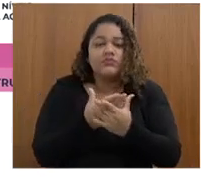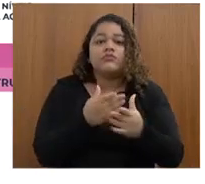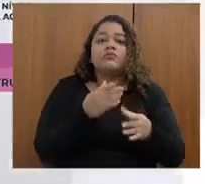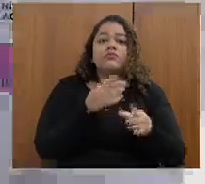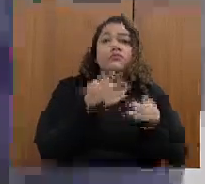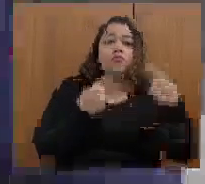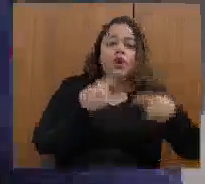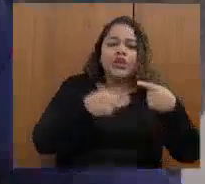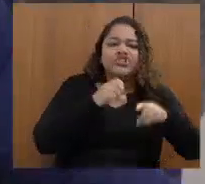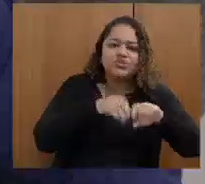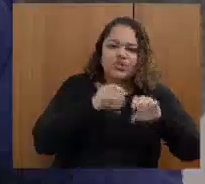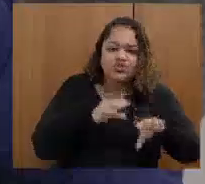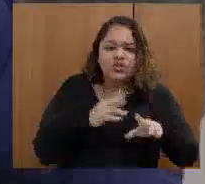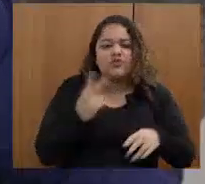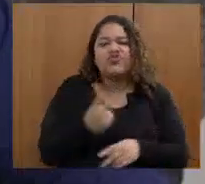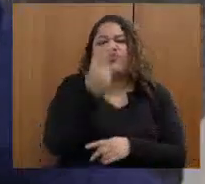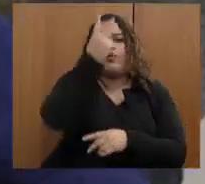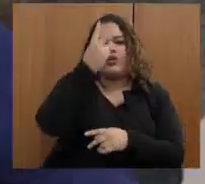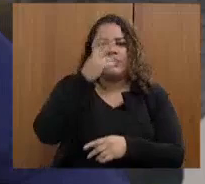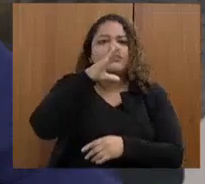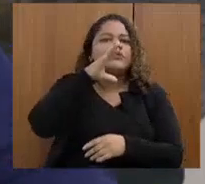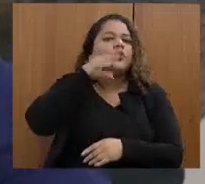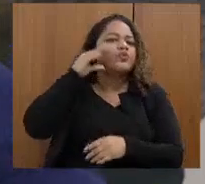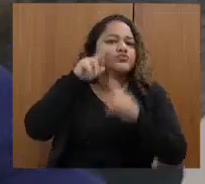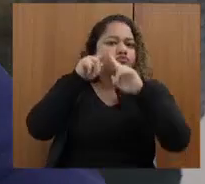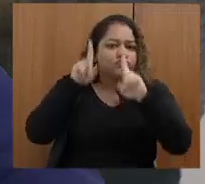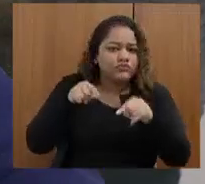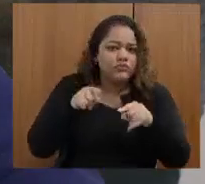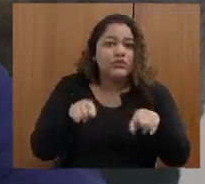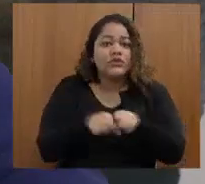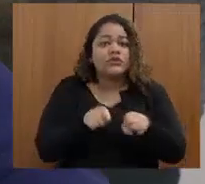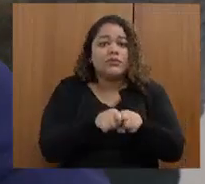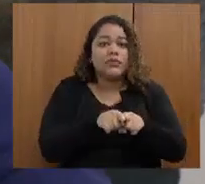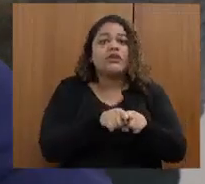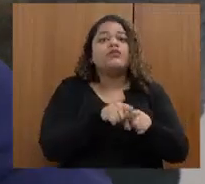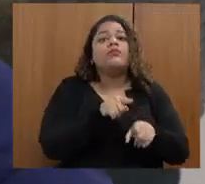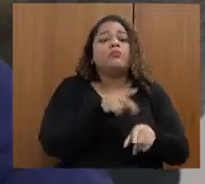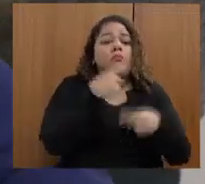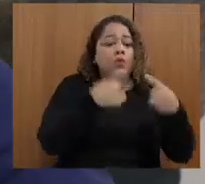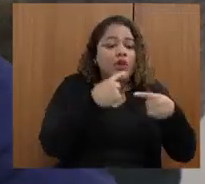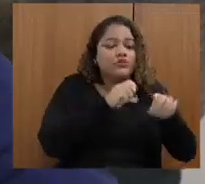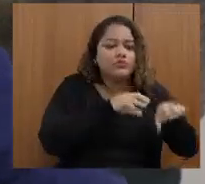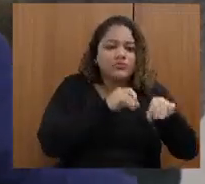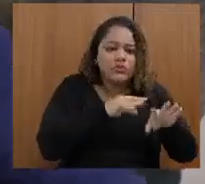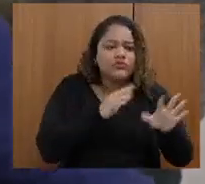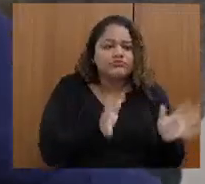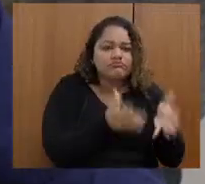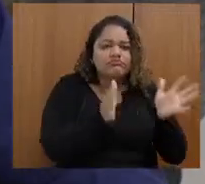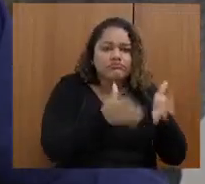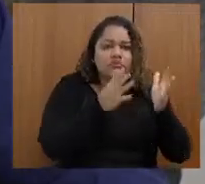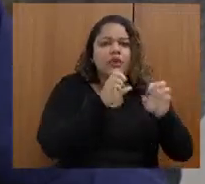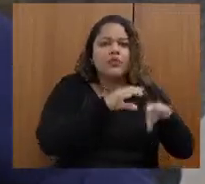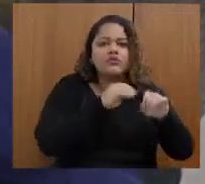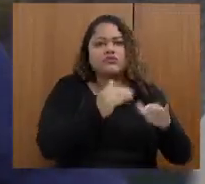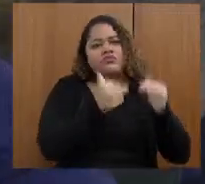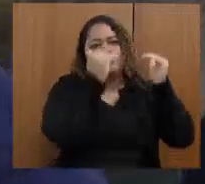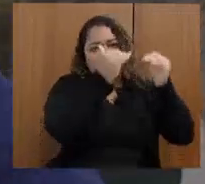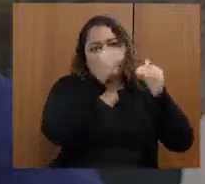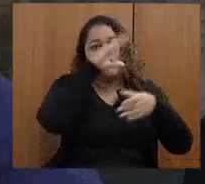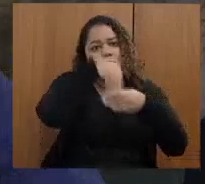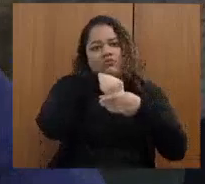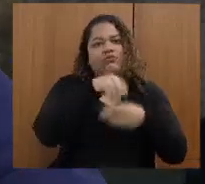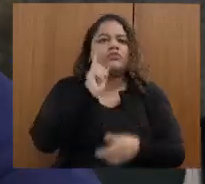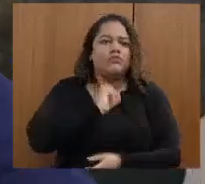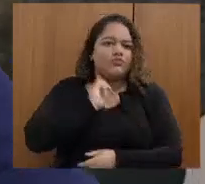educacionais também de fomento ao ensino superior no nosso estado esse é o nosso mapa estratégico que